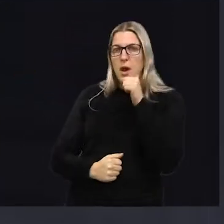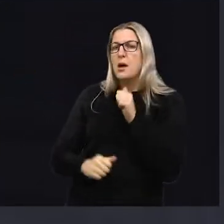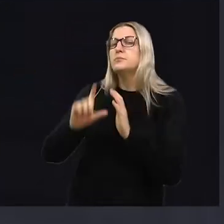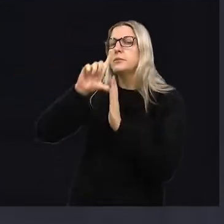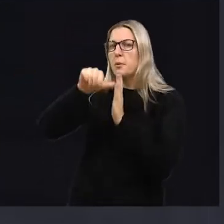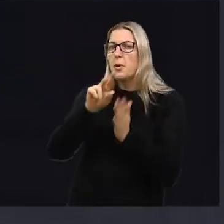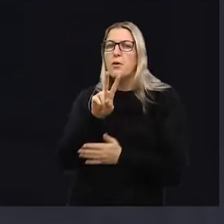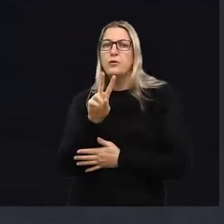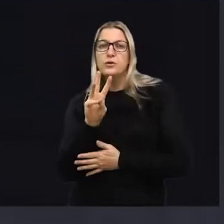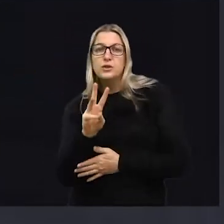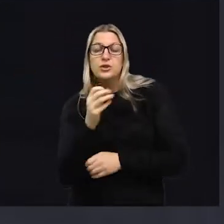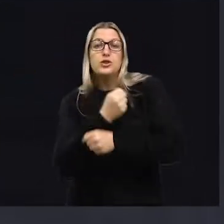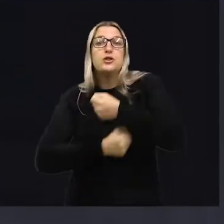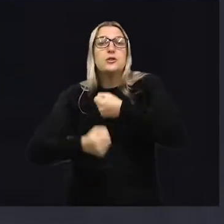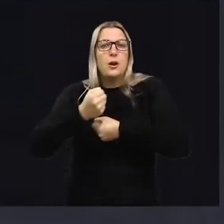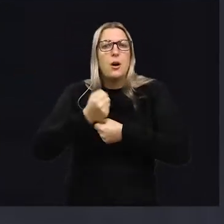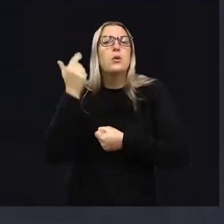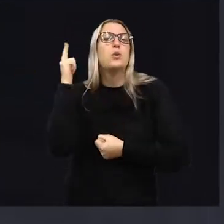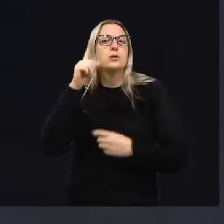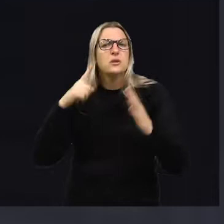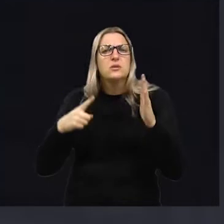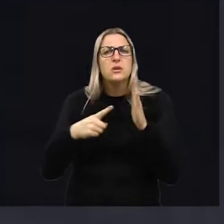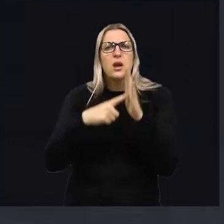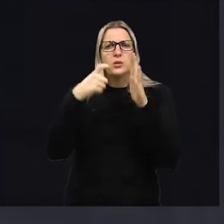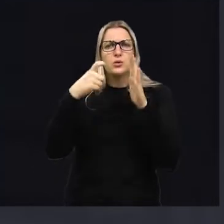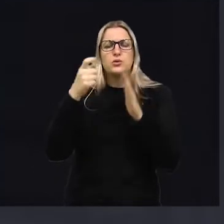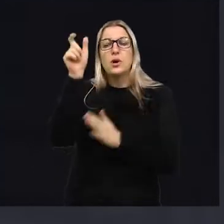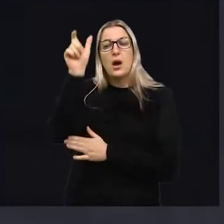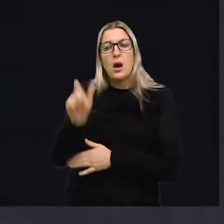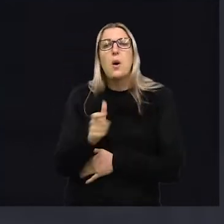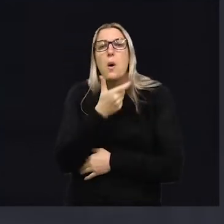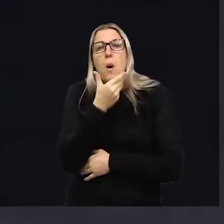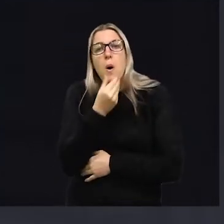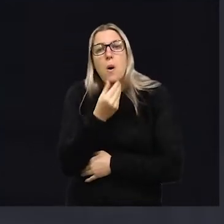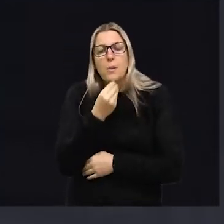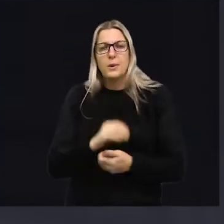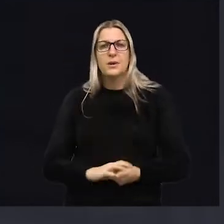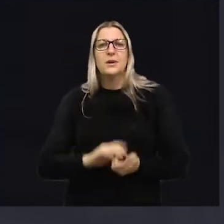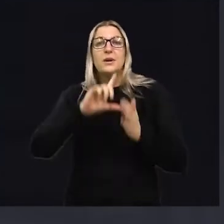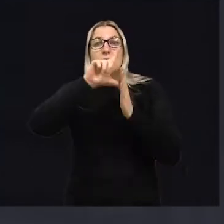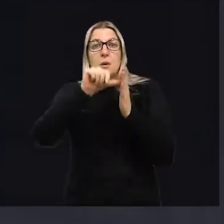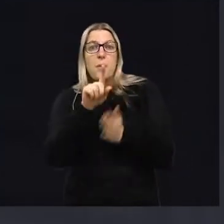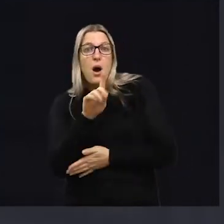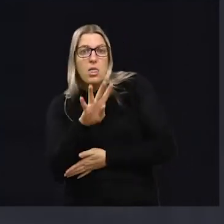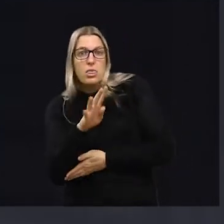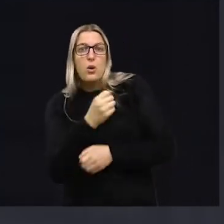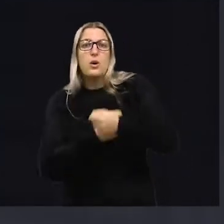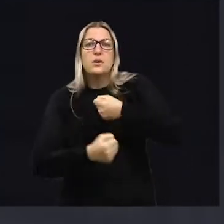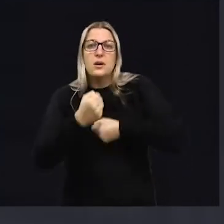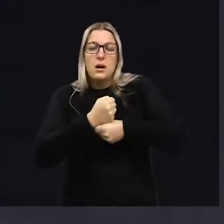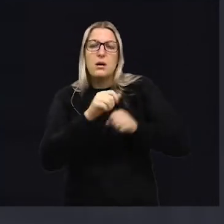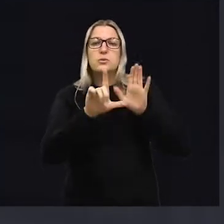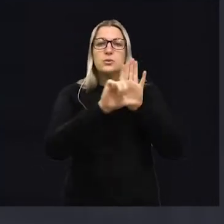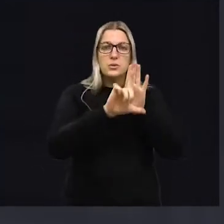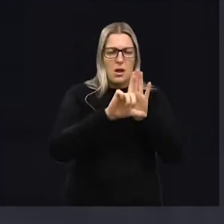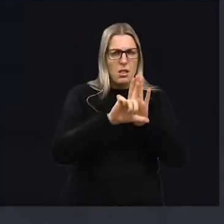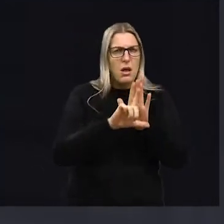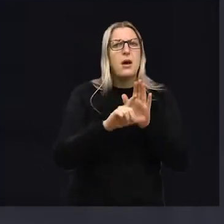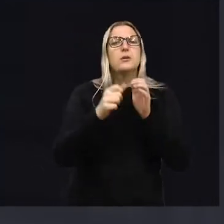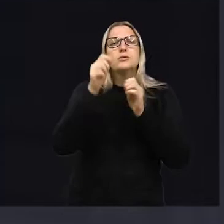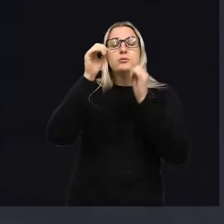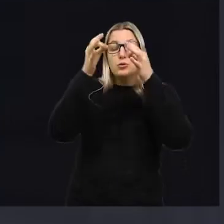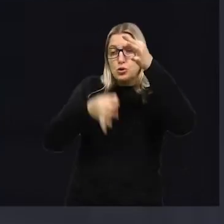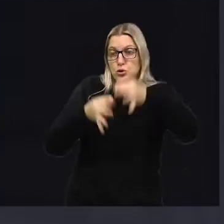abuso, ela conseguiu denunciar o agressor. Após 14 anos de existência, a juíza afirma que a lei é de grande importância